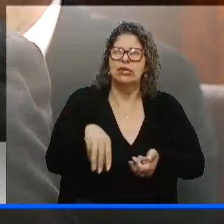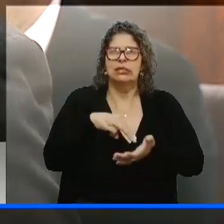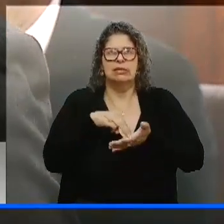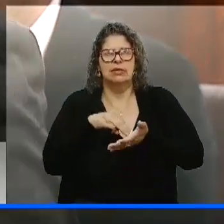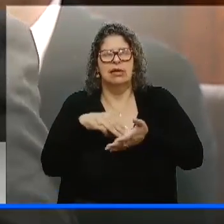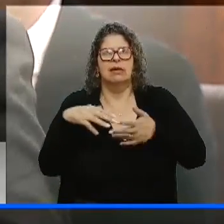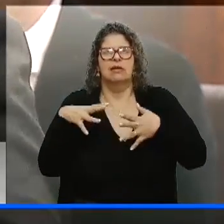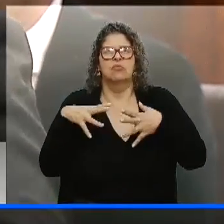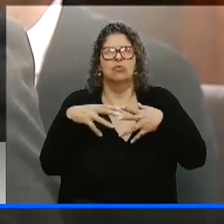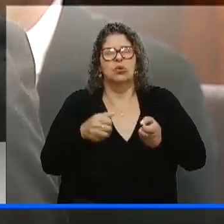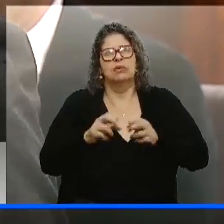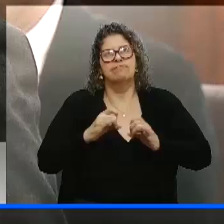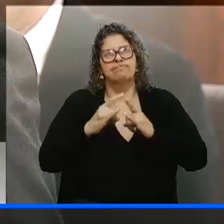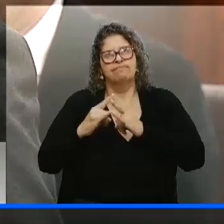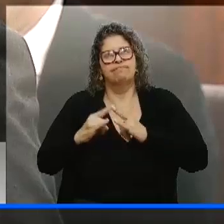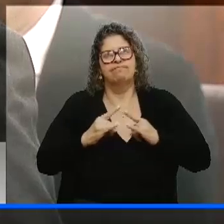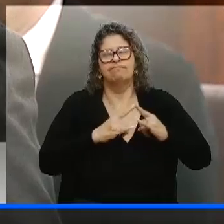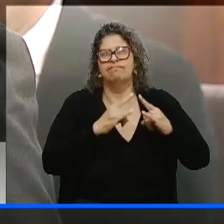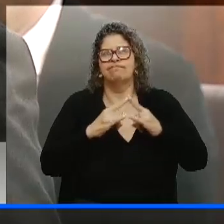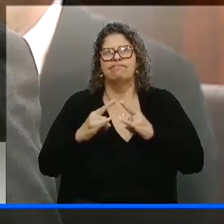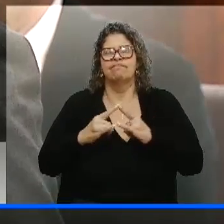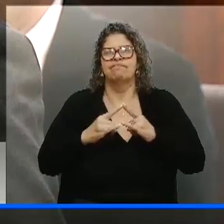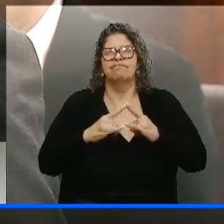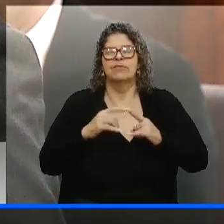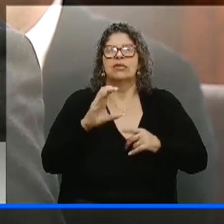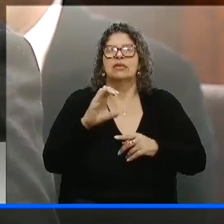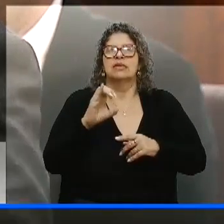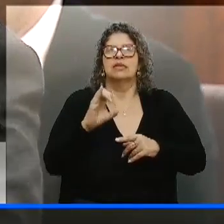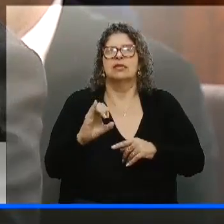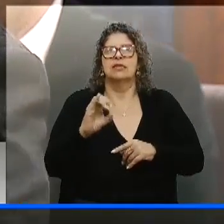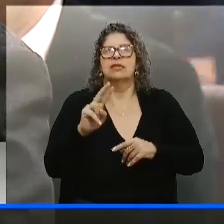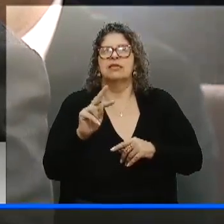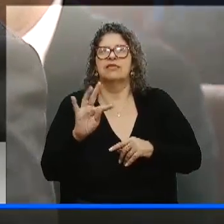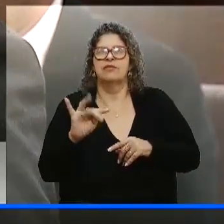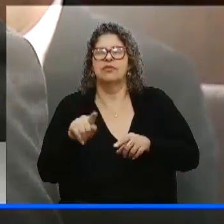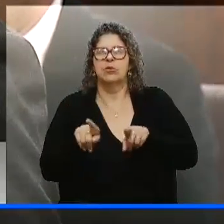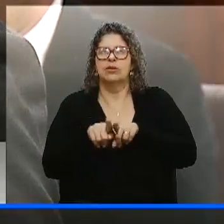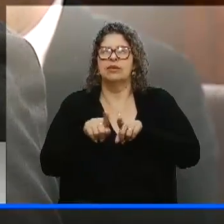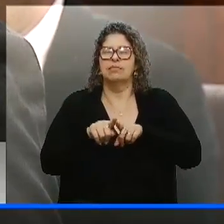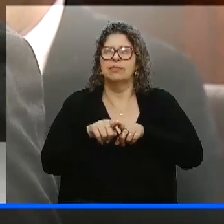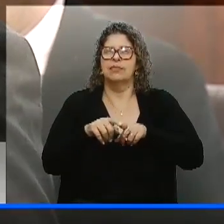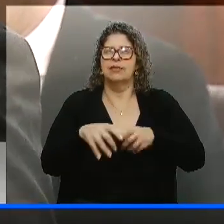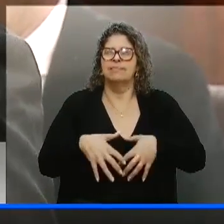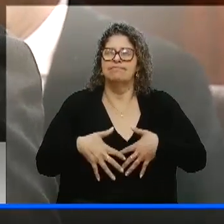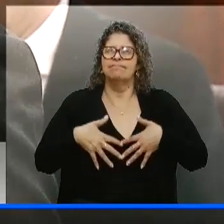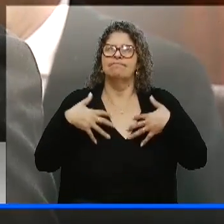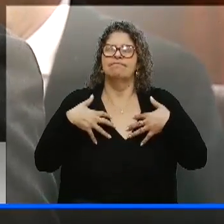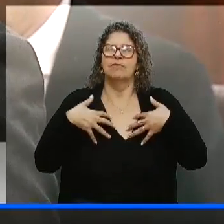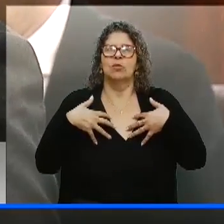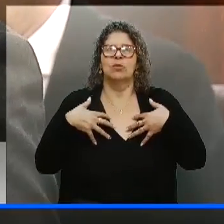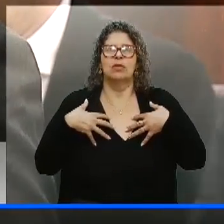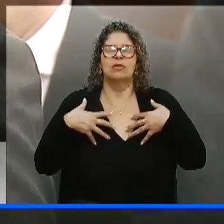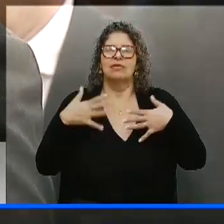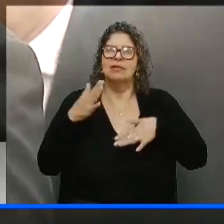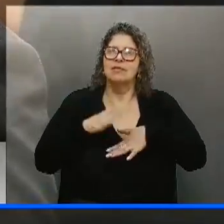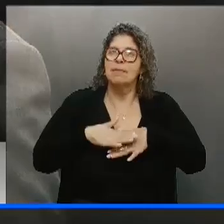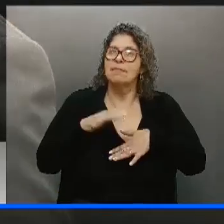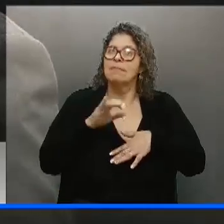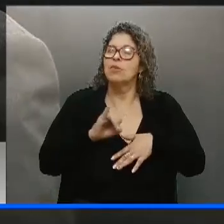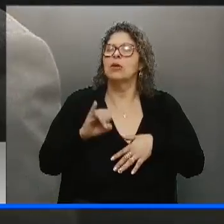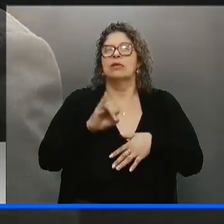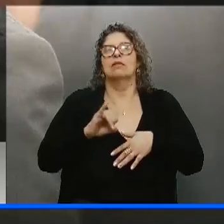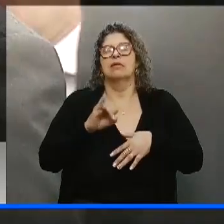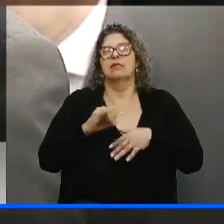prefeitos entidades enfim da sociedade civil orgulho a todos os gaúchos pela importância que a zona sul tem